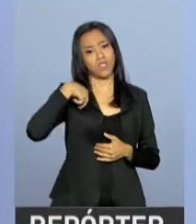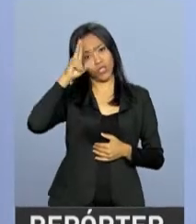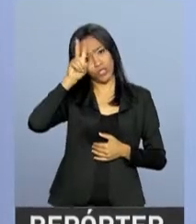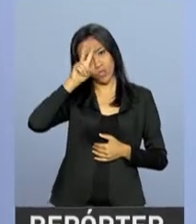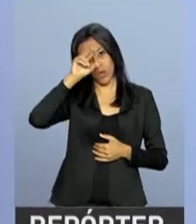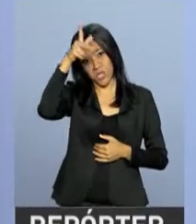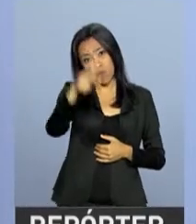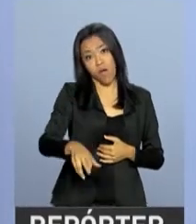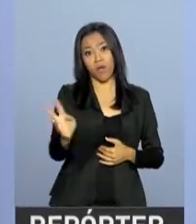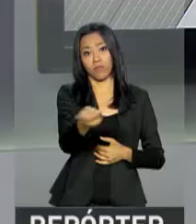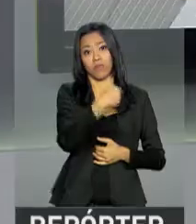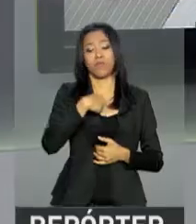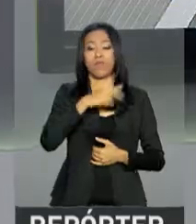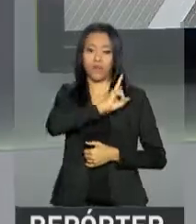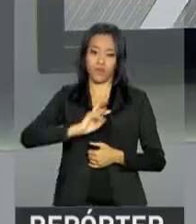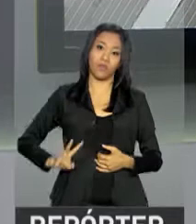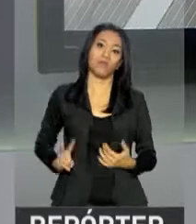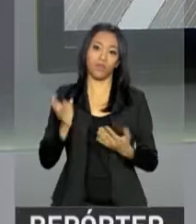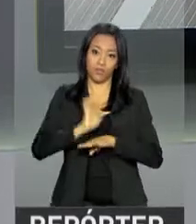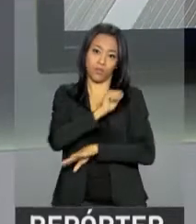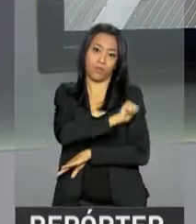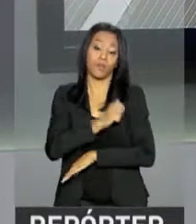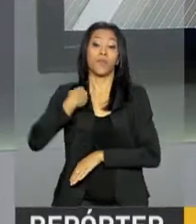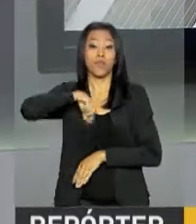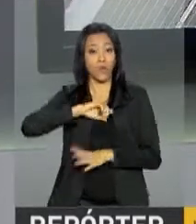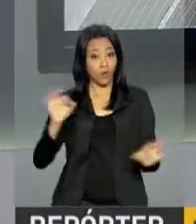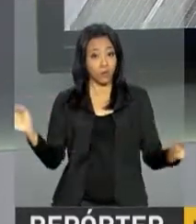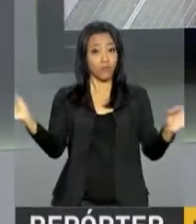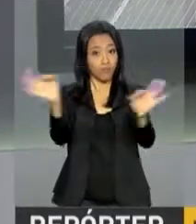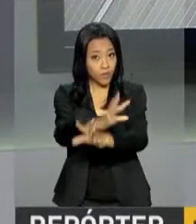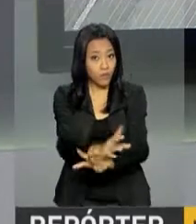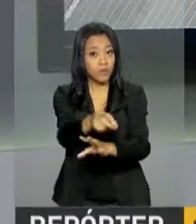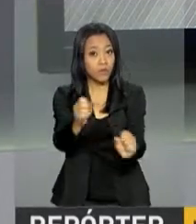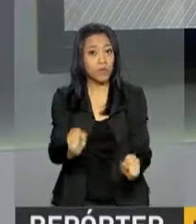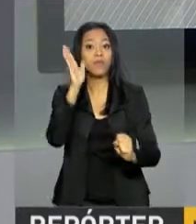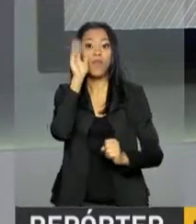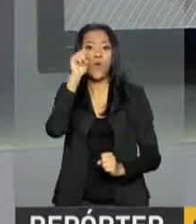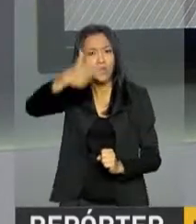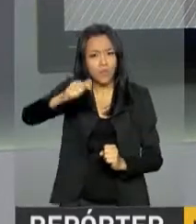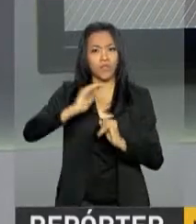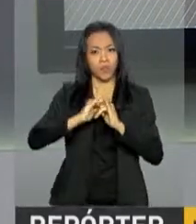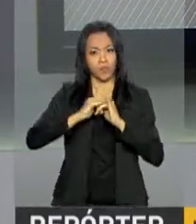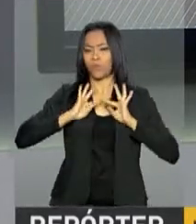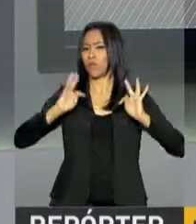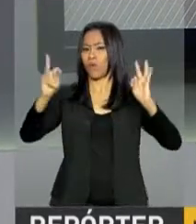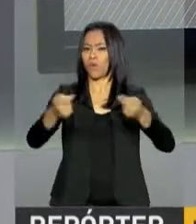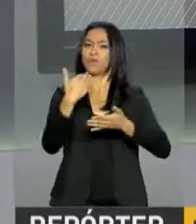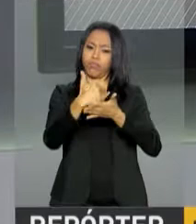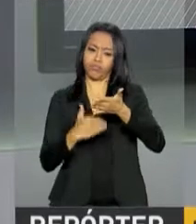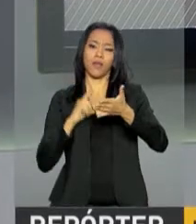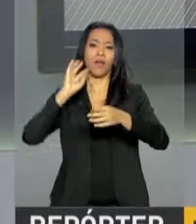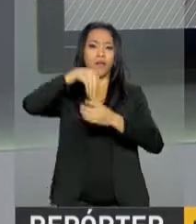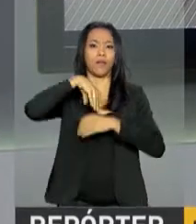com uma da marielly nós ficamos por aqui você pode rever as reportagens no youtube toda nossa programação também está